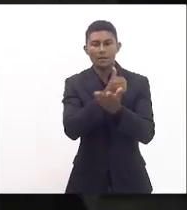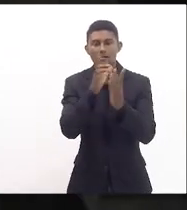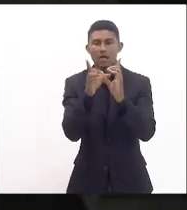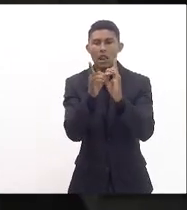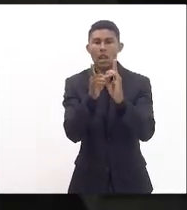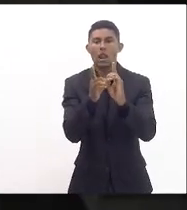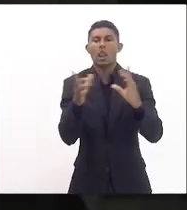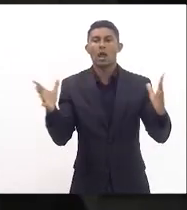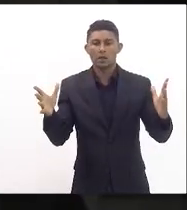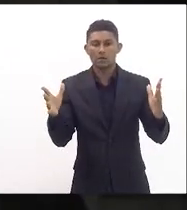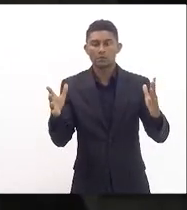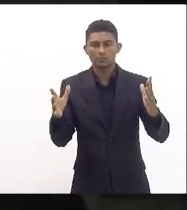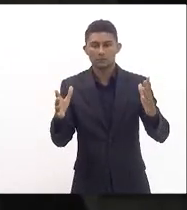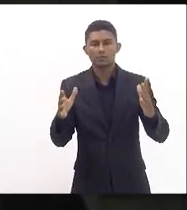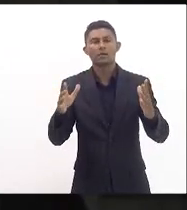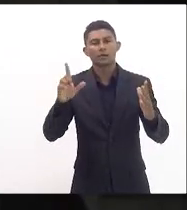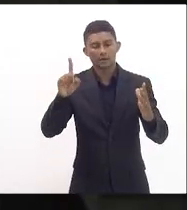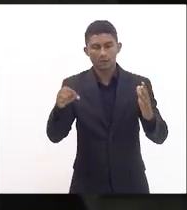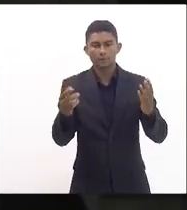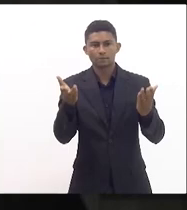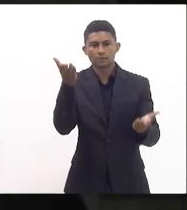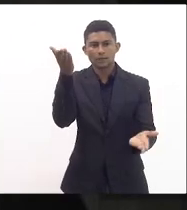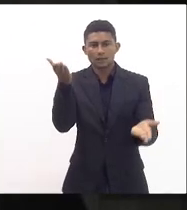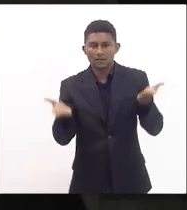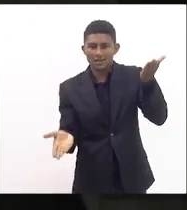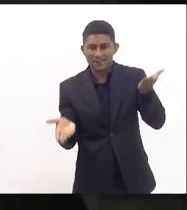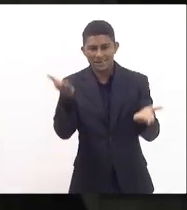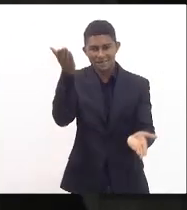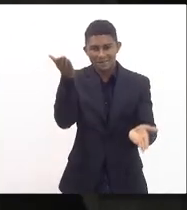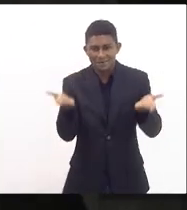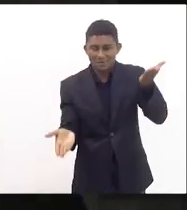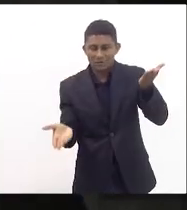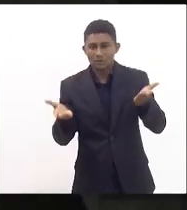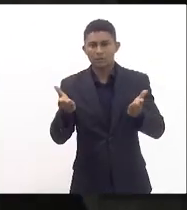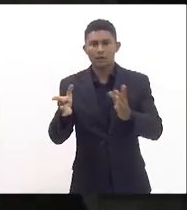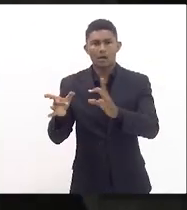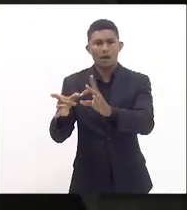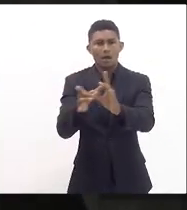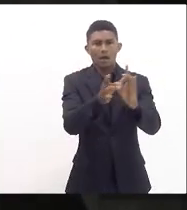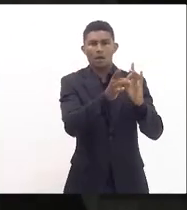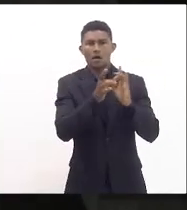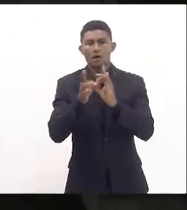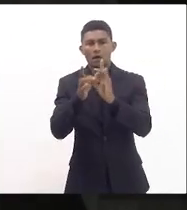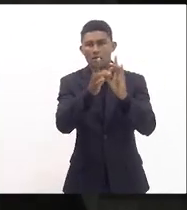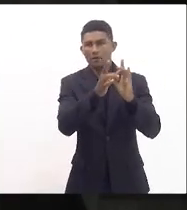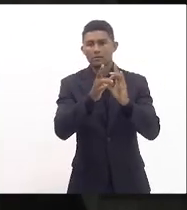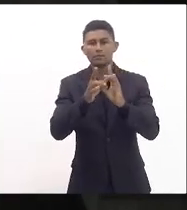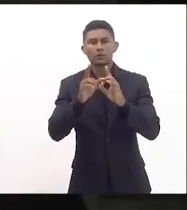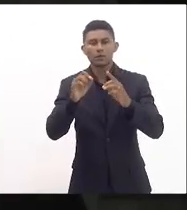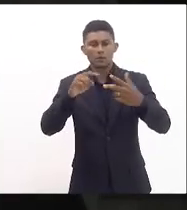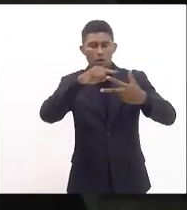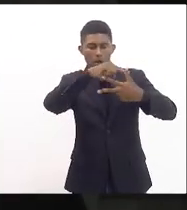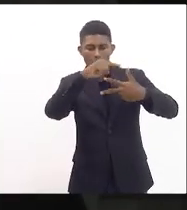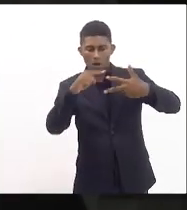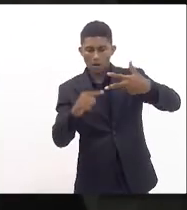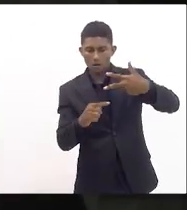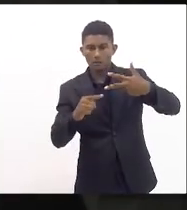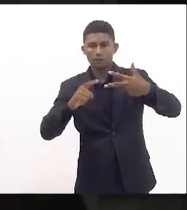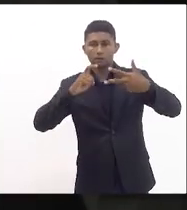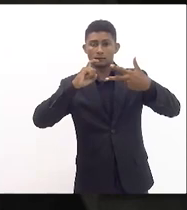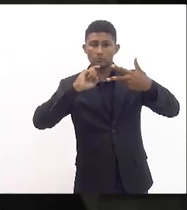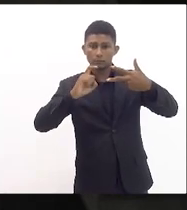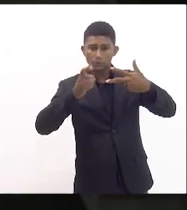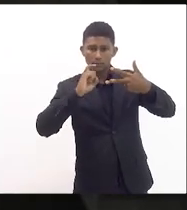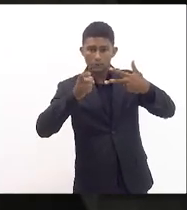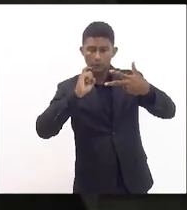O equilíbrio e a vida harmônica entre os três poderes, executivo,